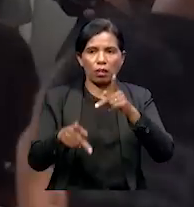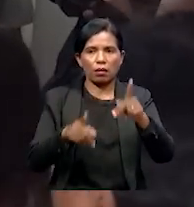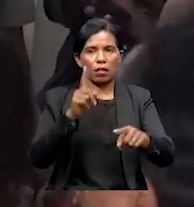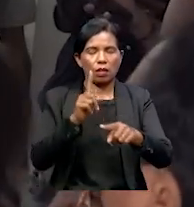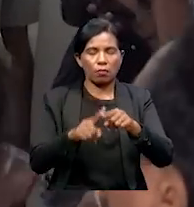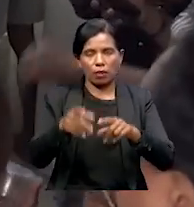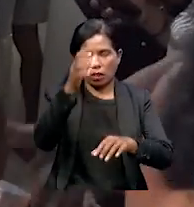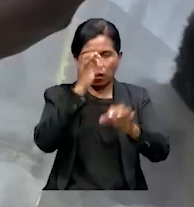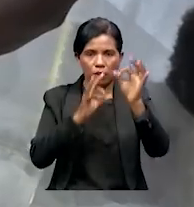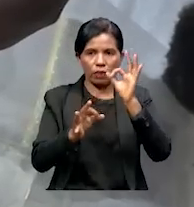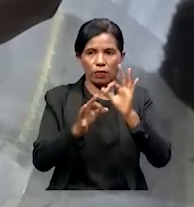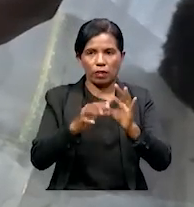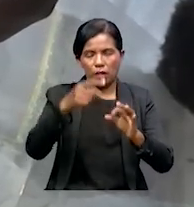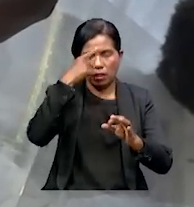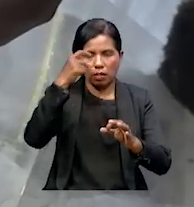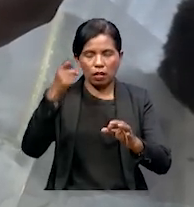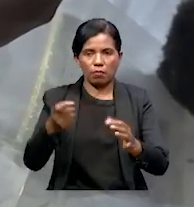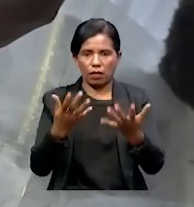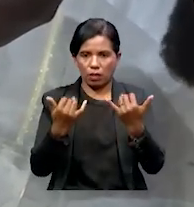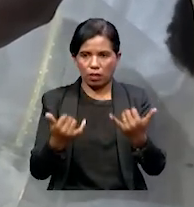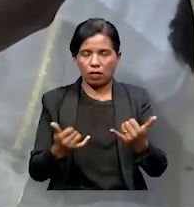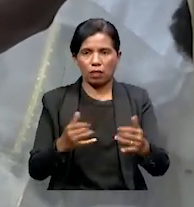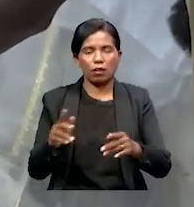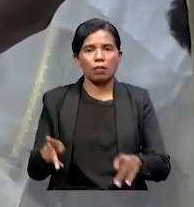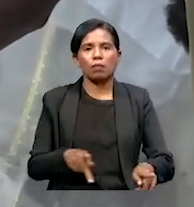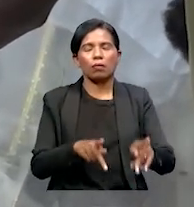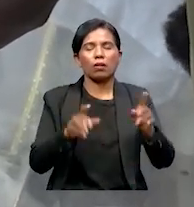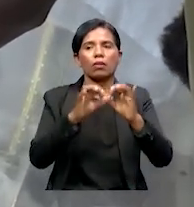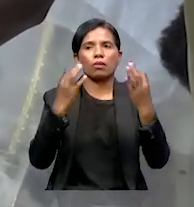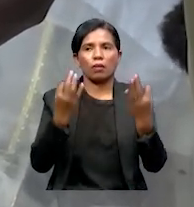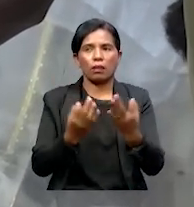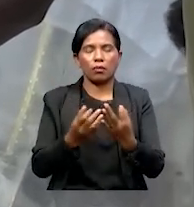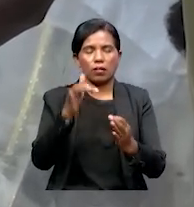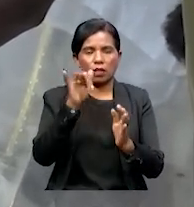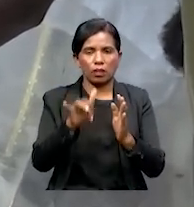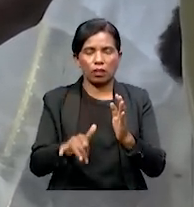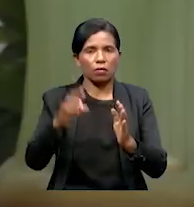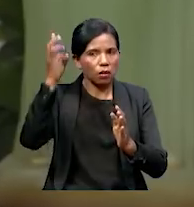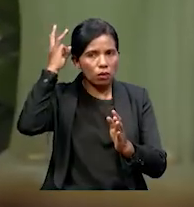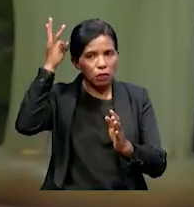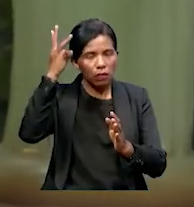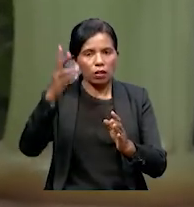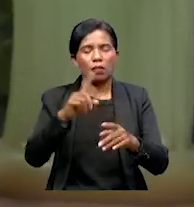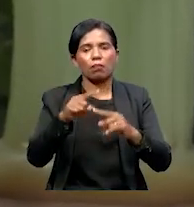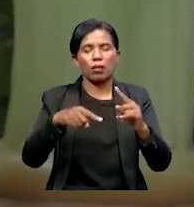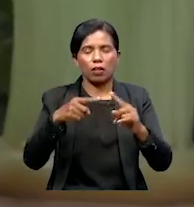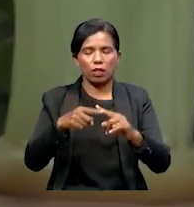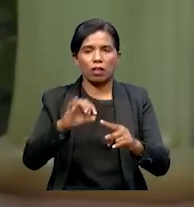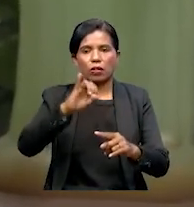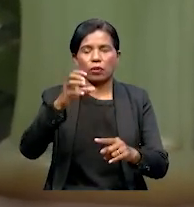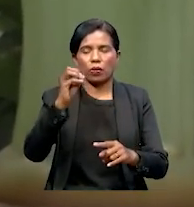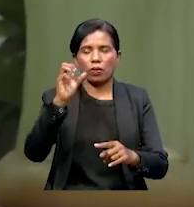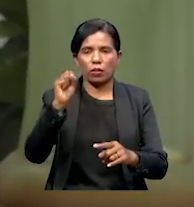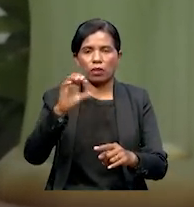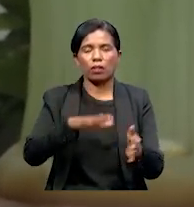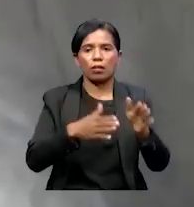com confiança, tamba de daune, público no família sei hela ho dúvida, banhira José Bernardo mate